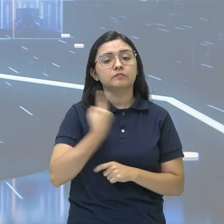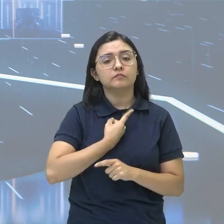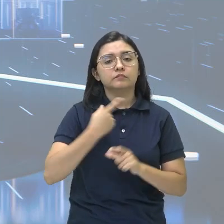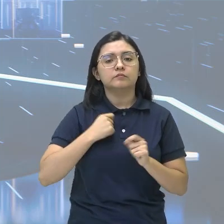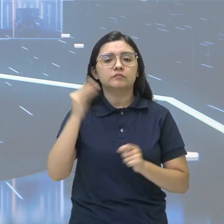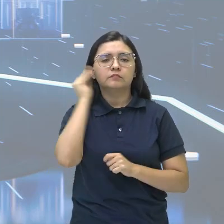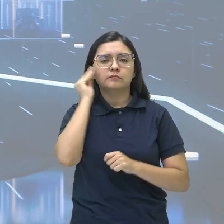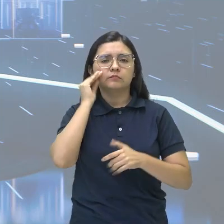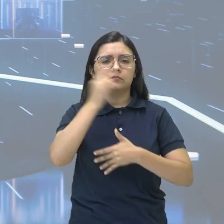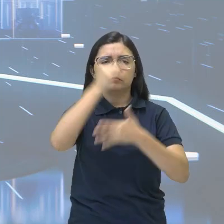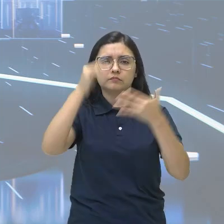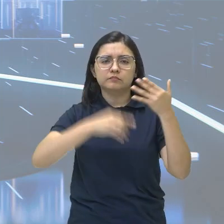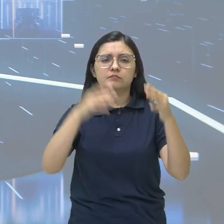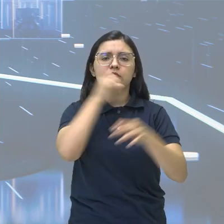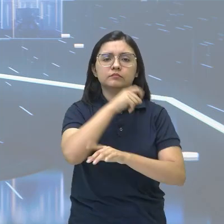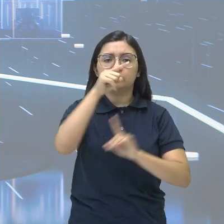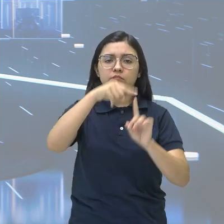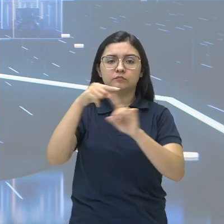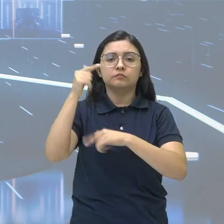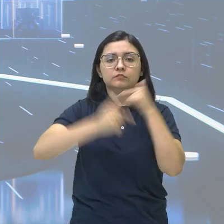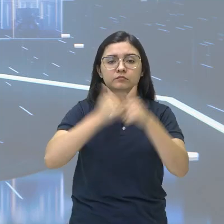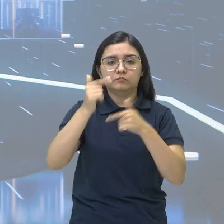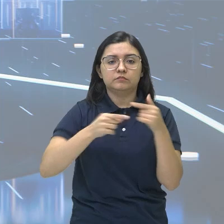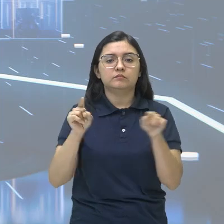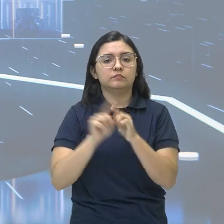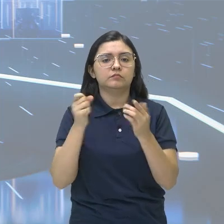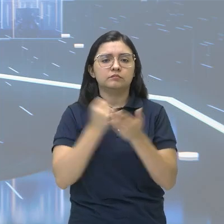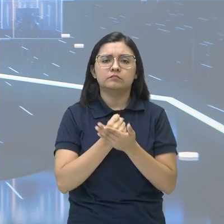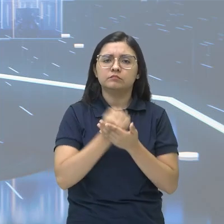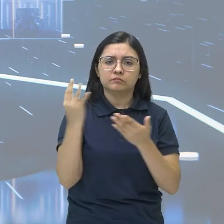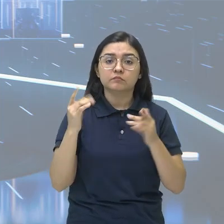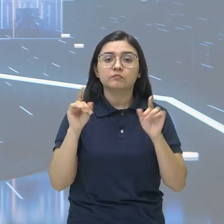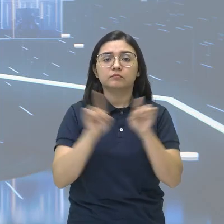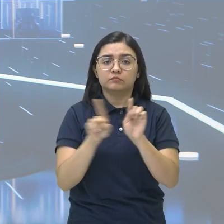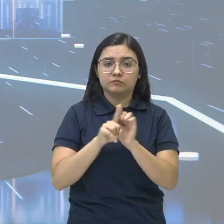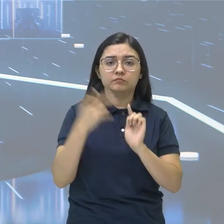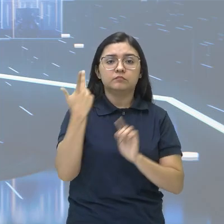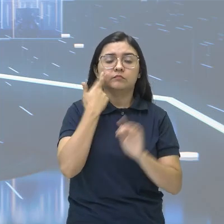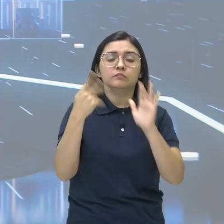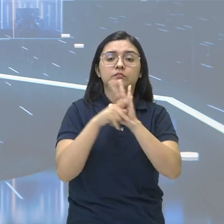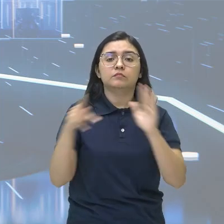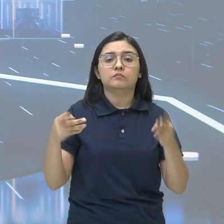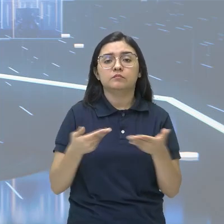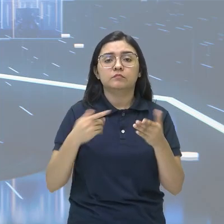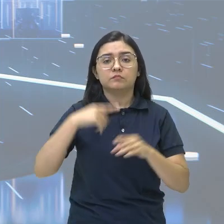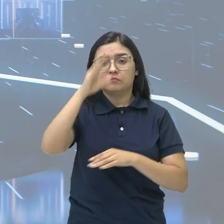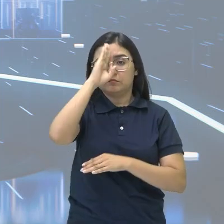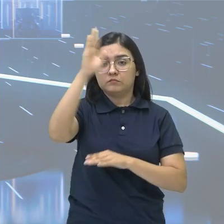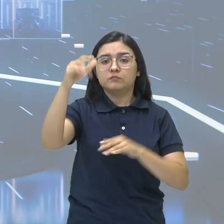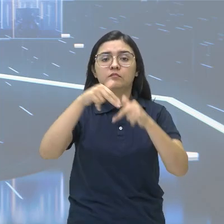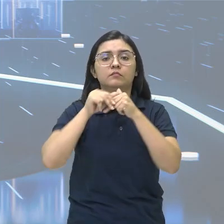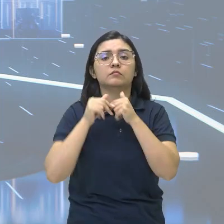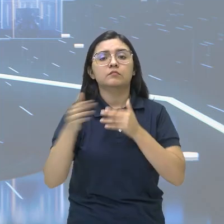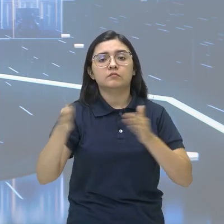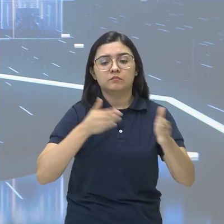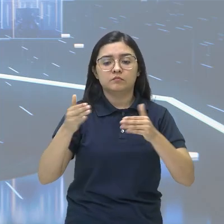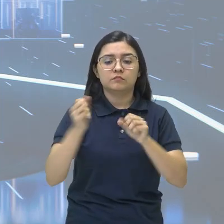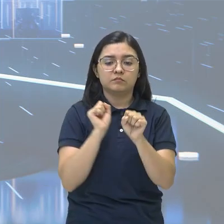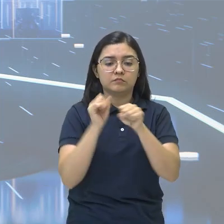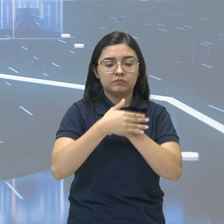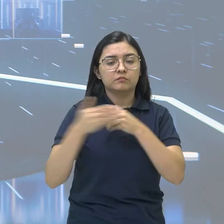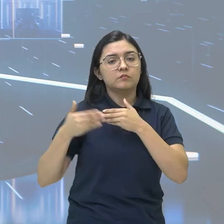viagem rapidinha nesse tipo de trabalho que são muito comuns hoje, principalmente pós-pandemia,